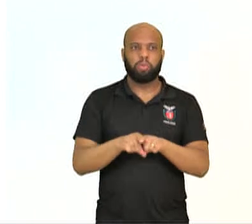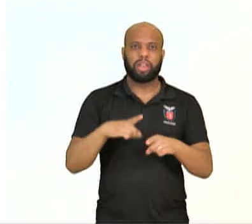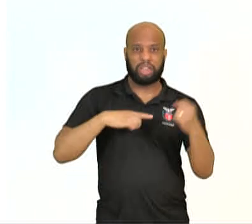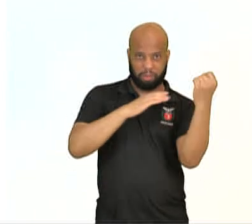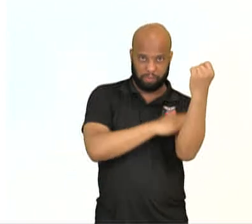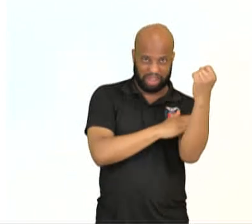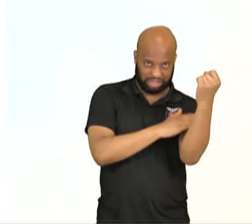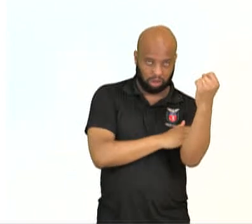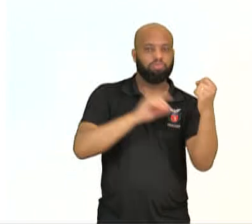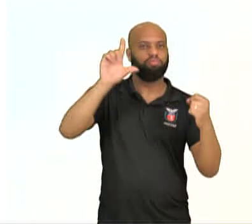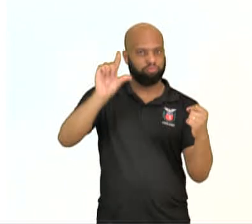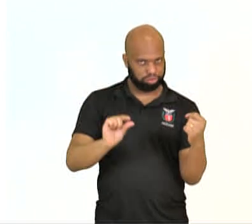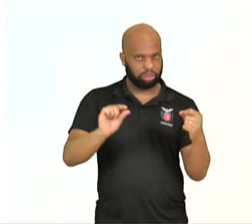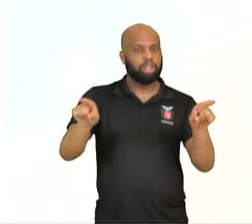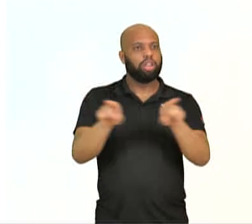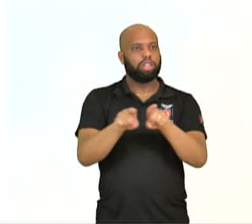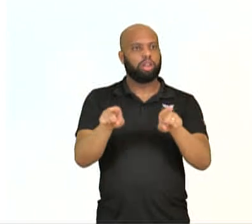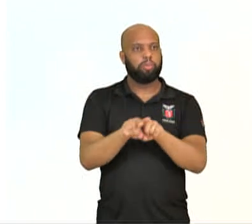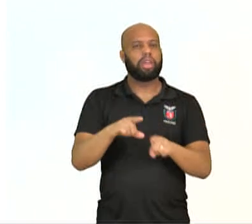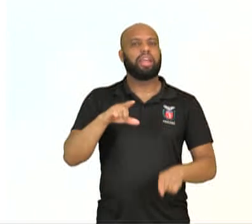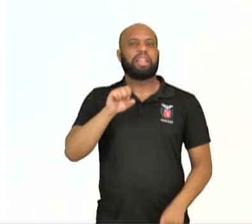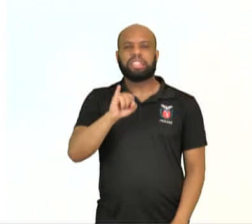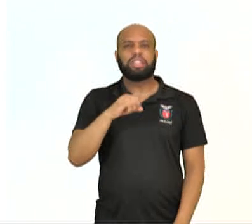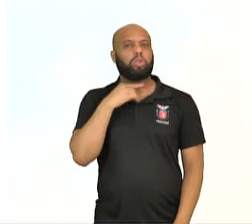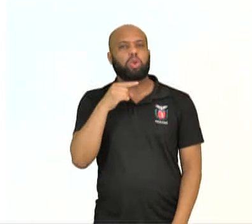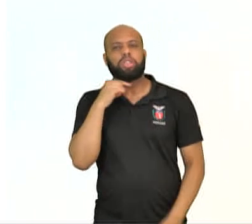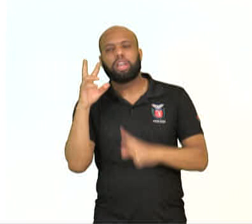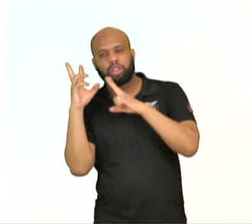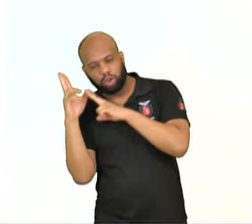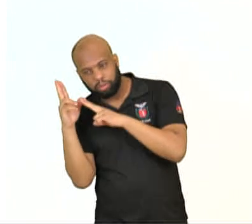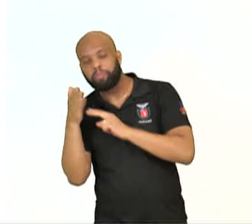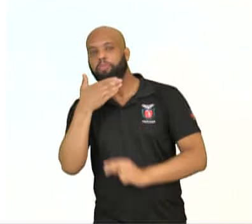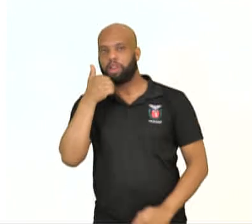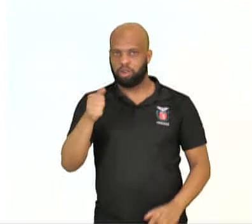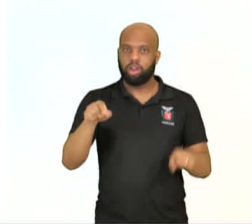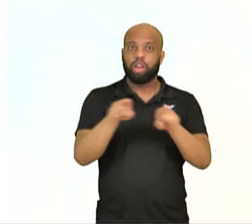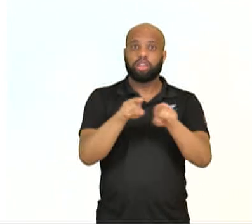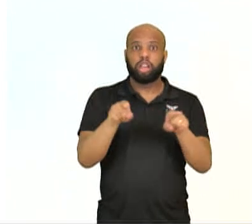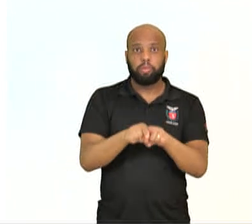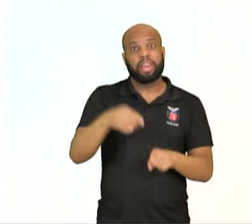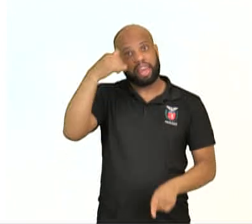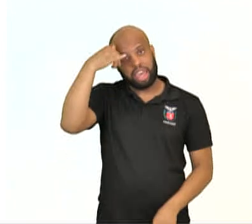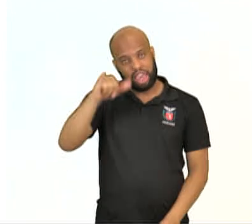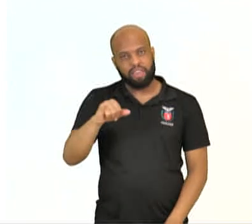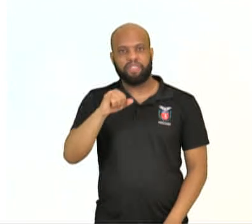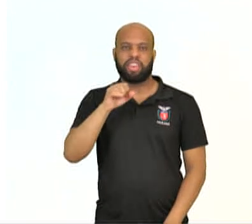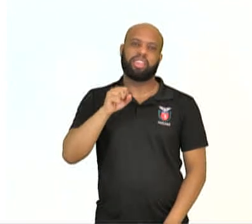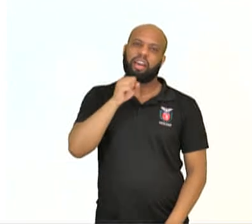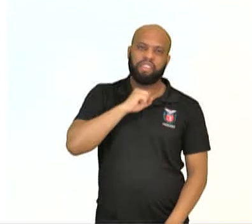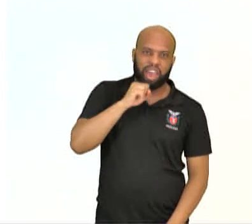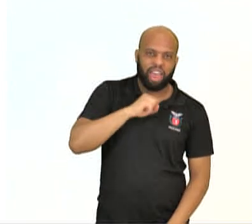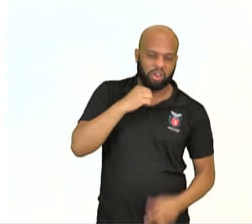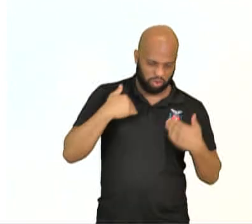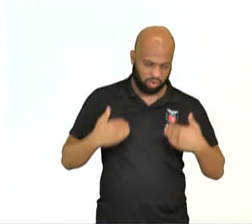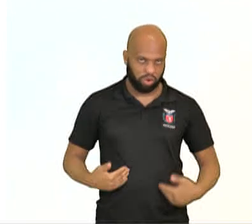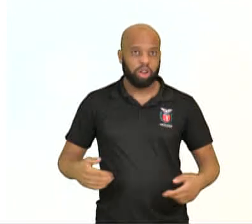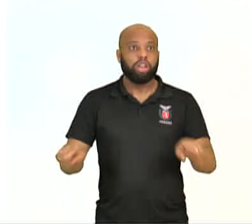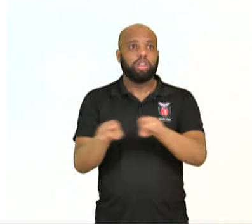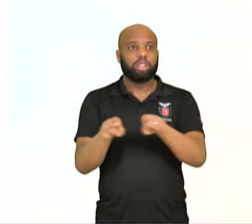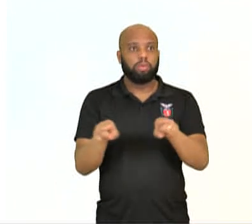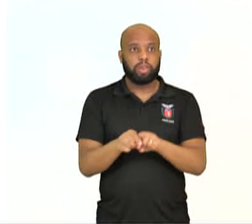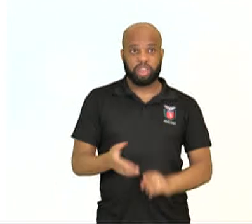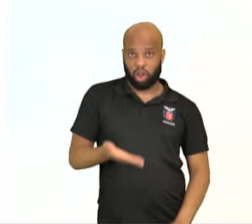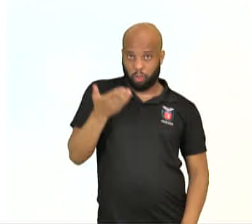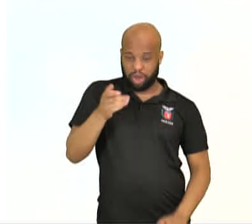da insônia, melhora do sistema imunológico, retarda o envelhecimento, diminui a ansiedade, aumenta